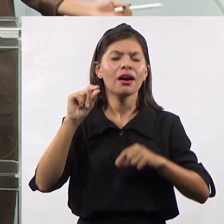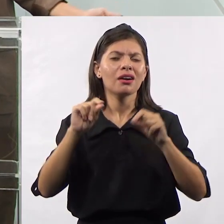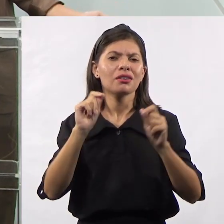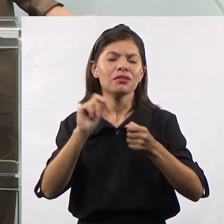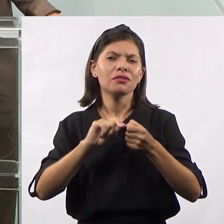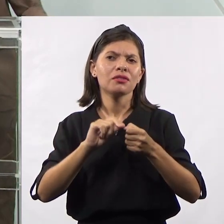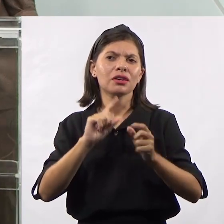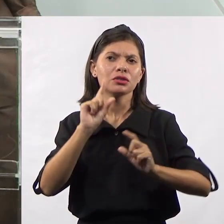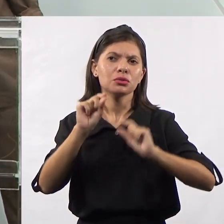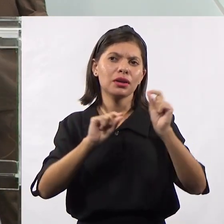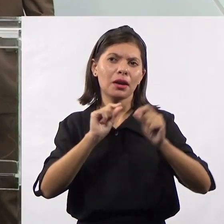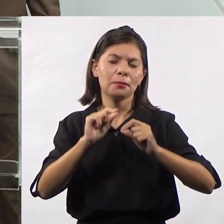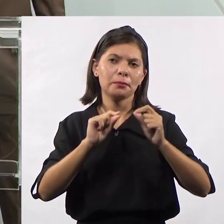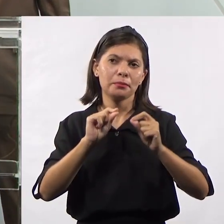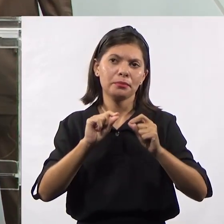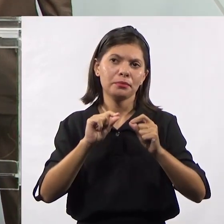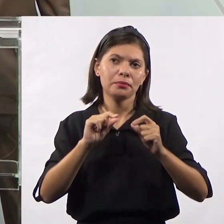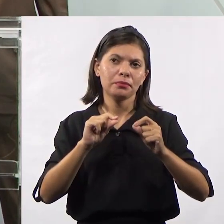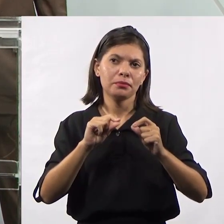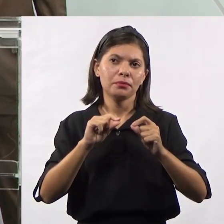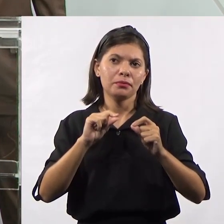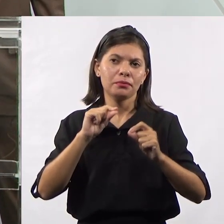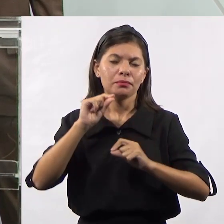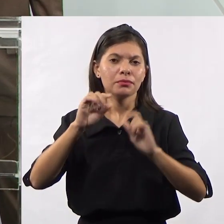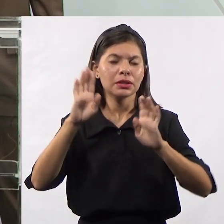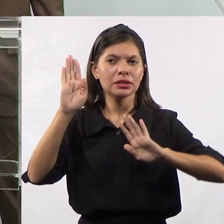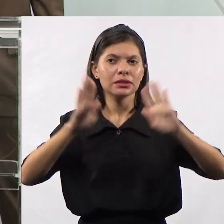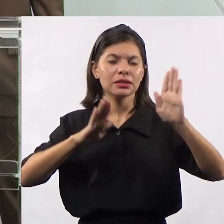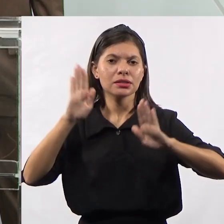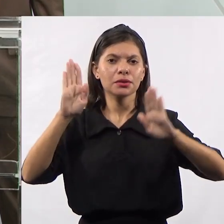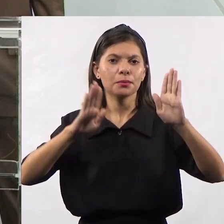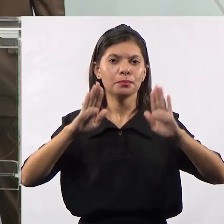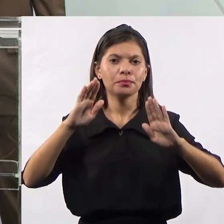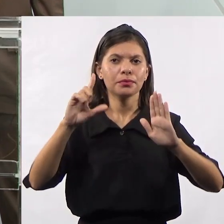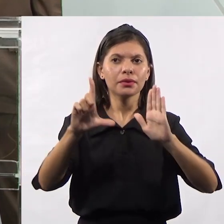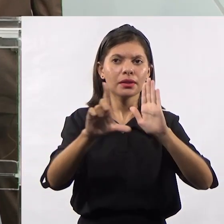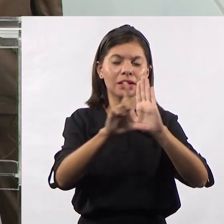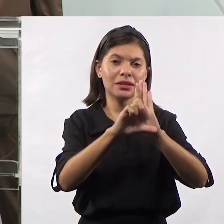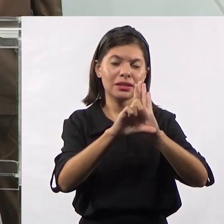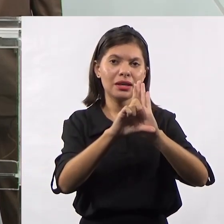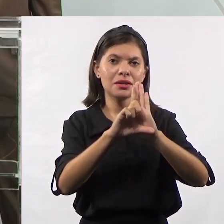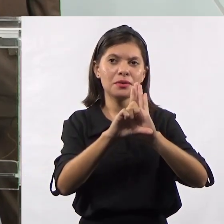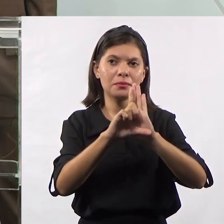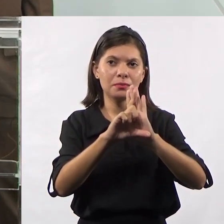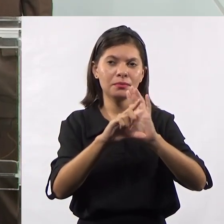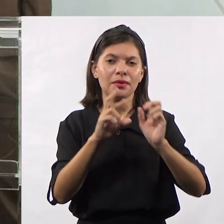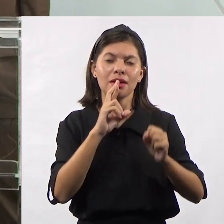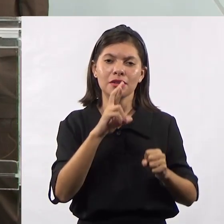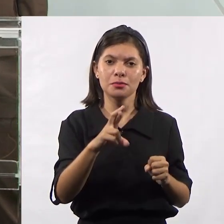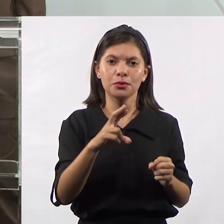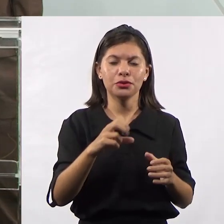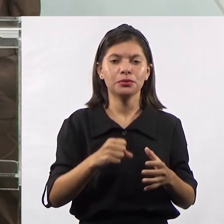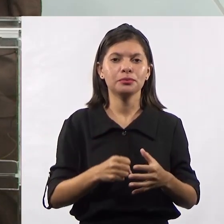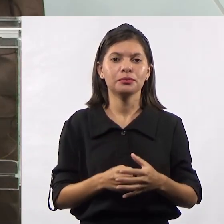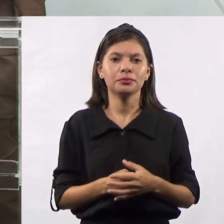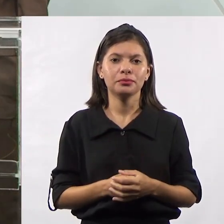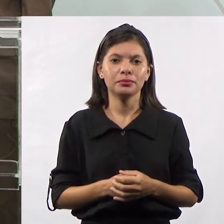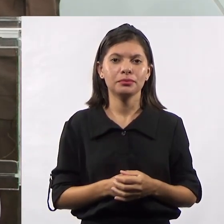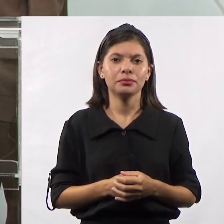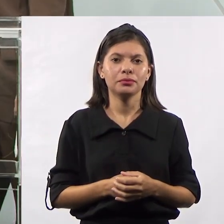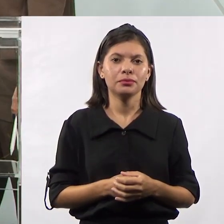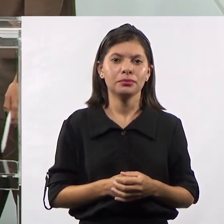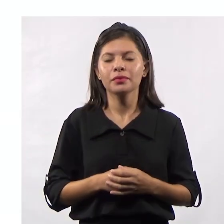O que a gente faz? Como que a gente desempata uma licitação? a lei vai trazer essa resposta. Olha